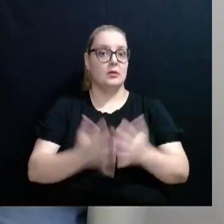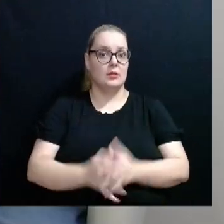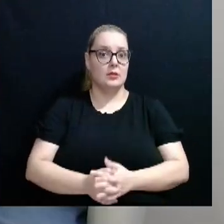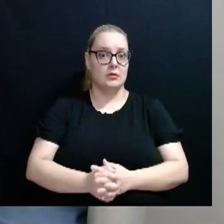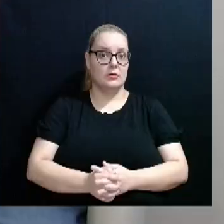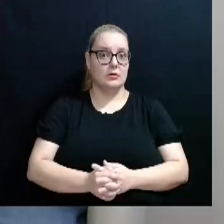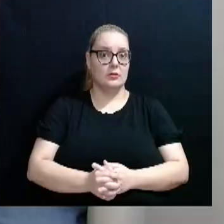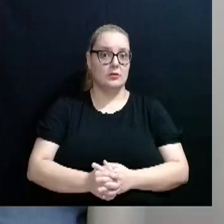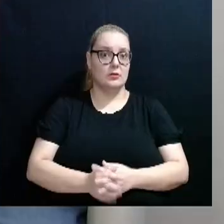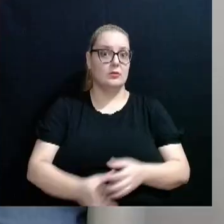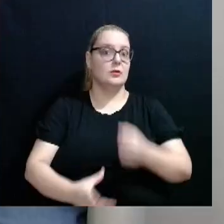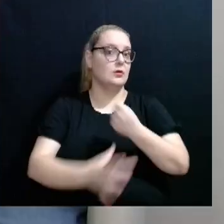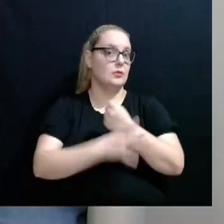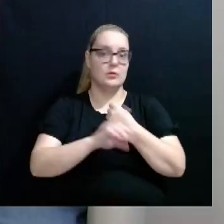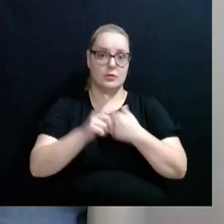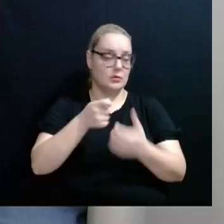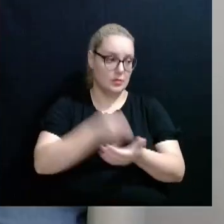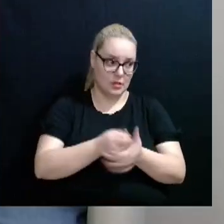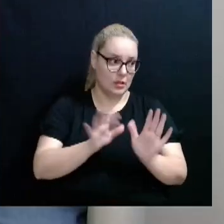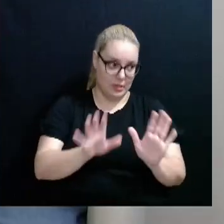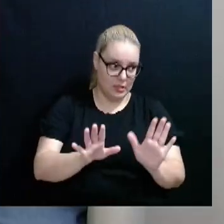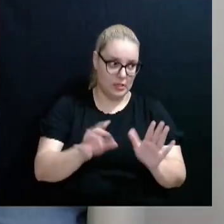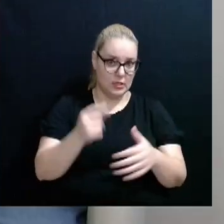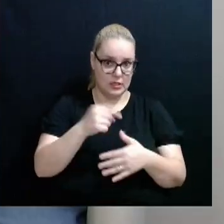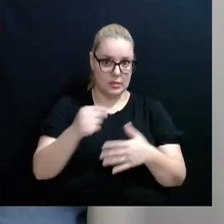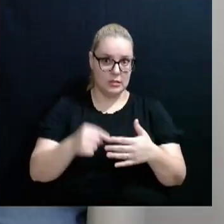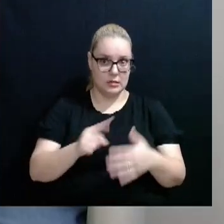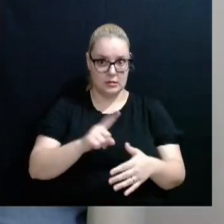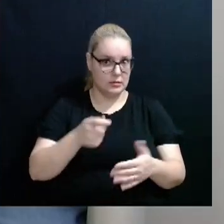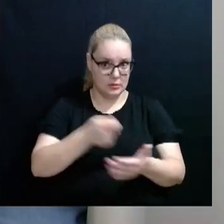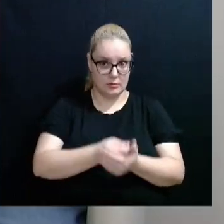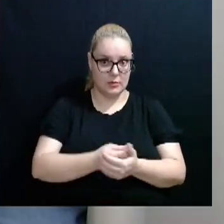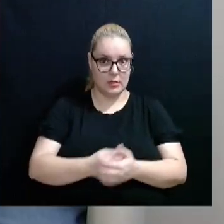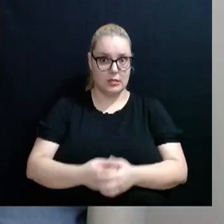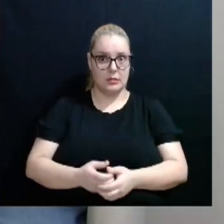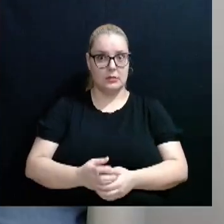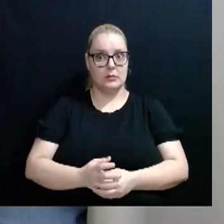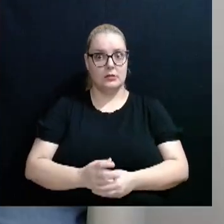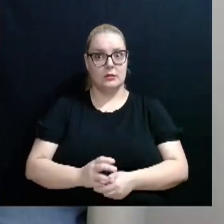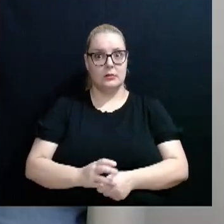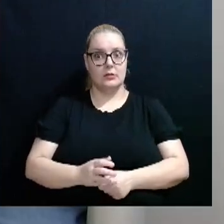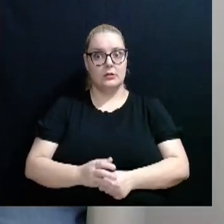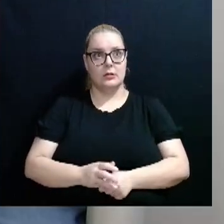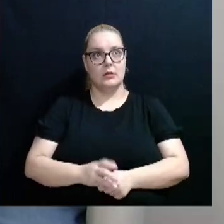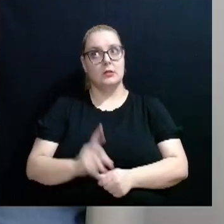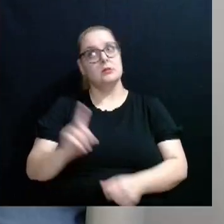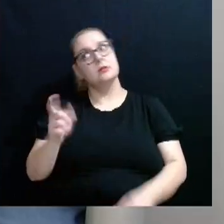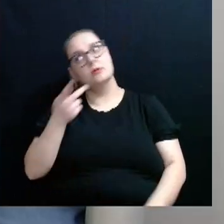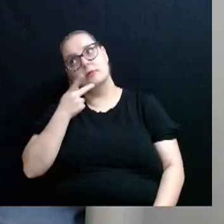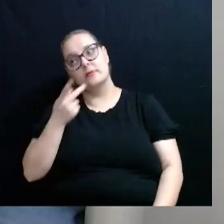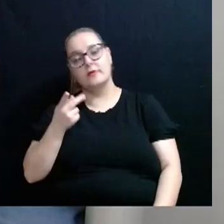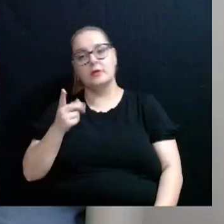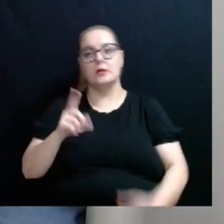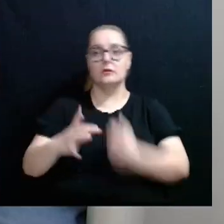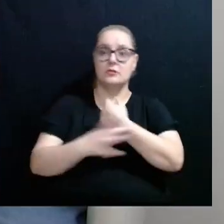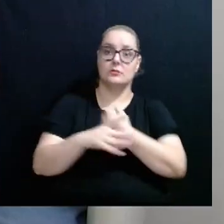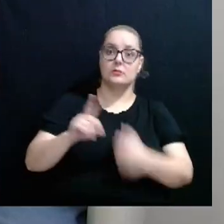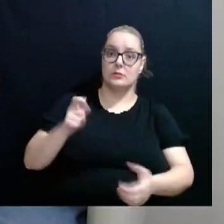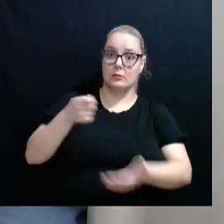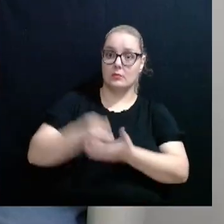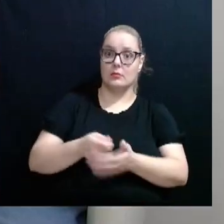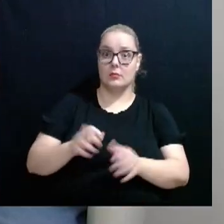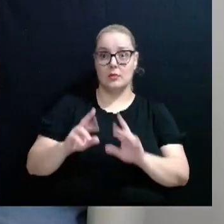não cobre. São esses casos que o seguro não cobre? Não vou dizer que esses casos o seguro não cobre. Muito provavelmente